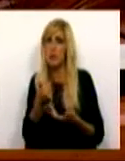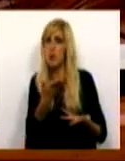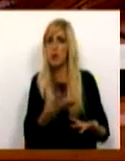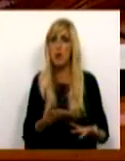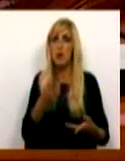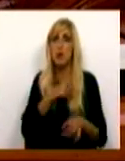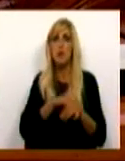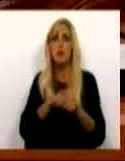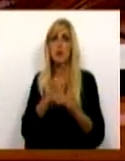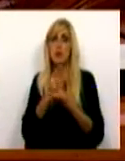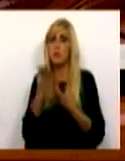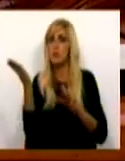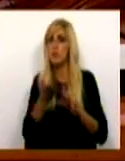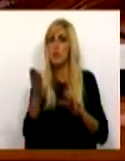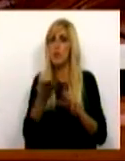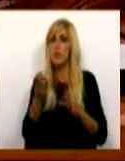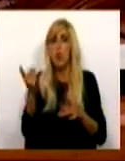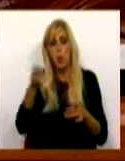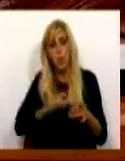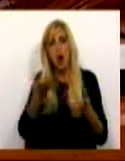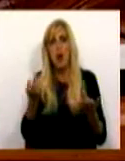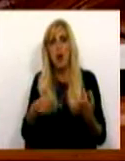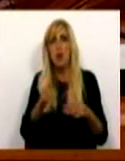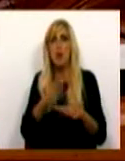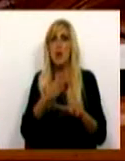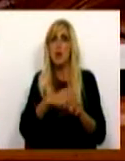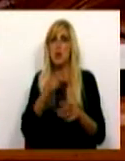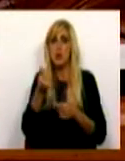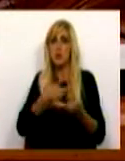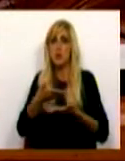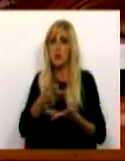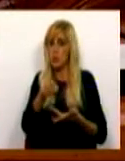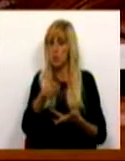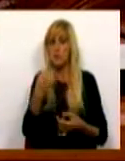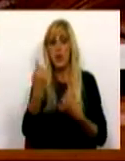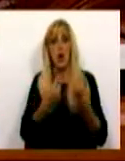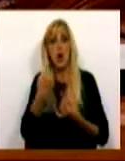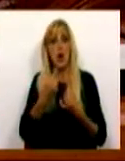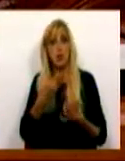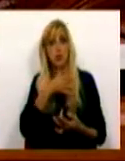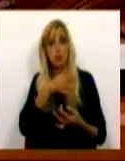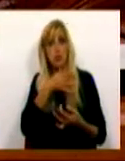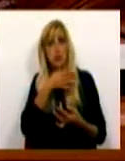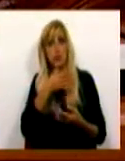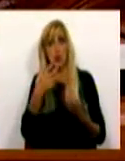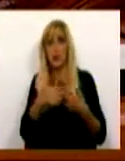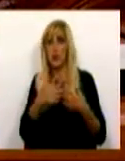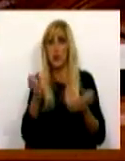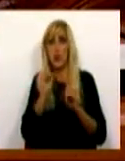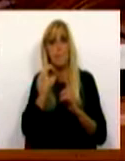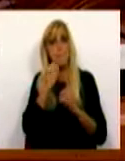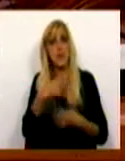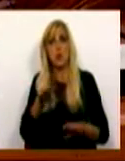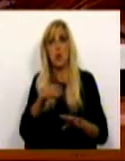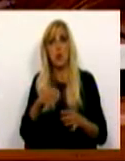eram simultaneamente devedores, acionistas, obrigacionistas e entes de comercialização. Em alguns casos relatados, foram, sem dúvida, dos que mais perderam.